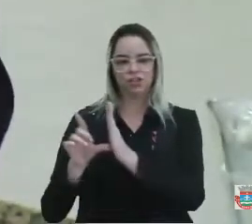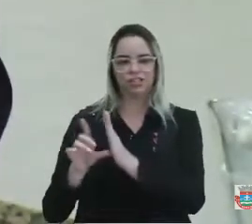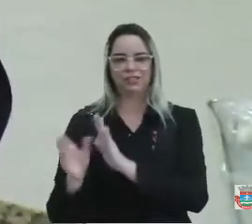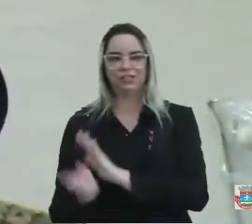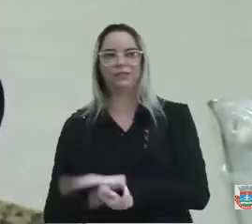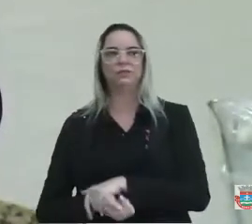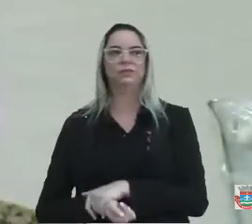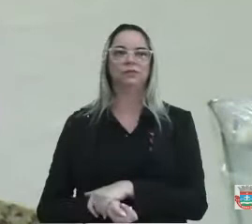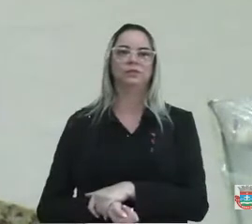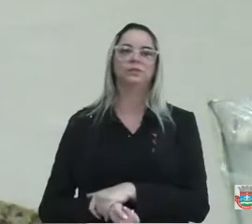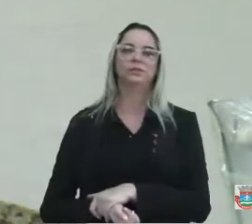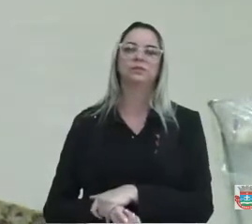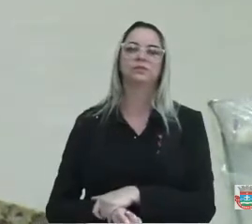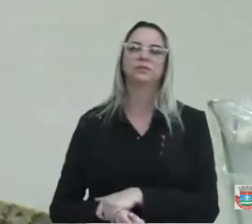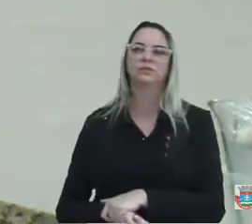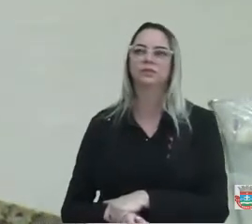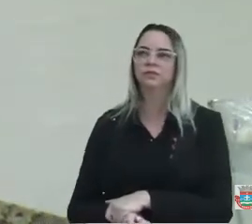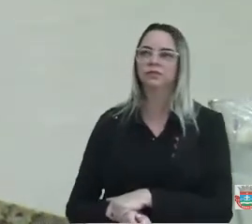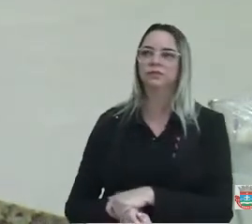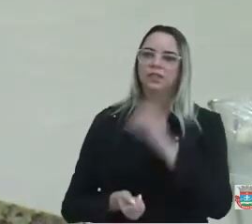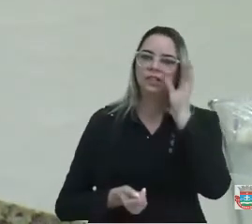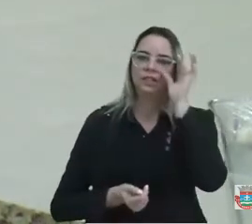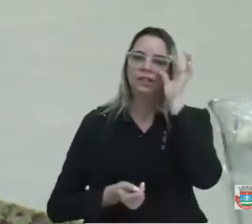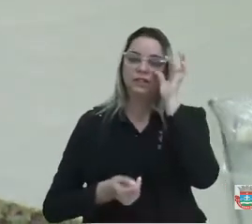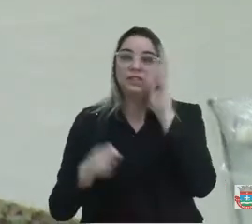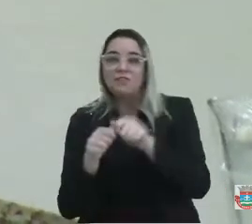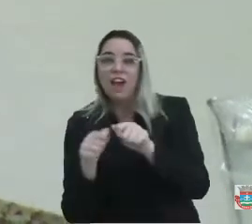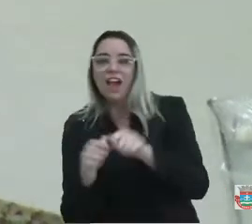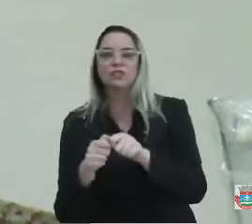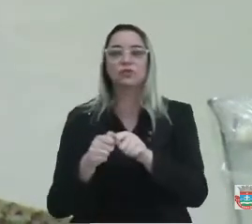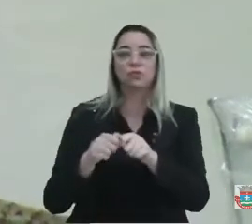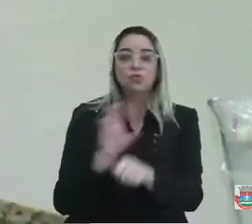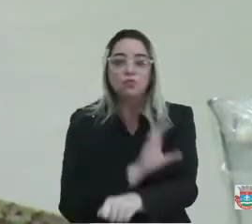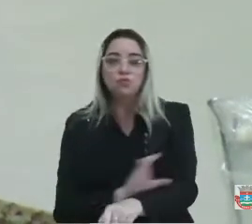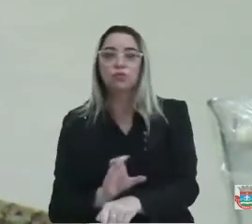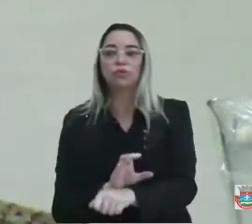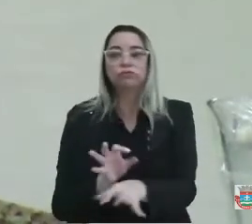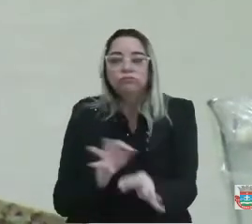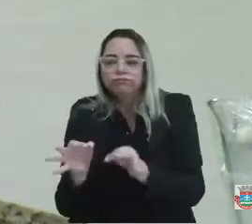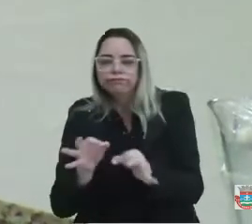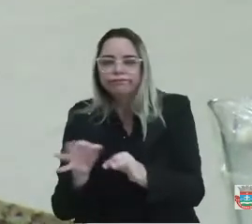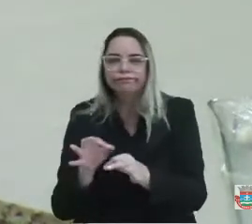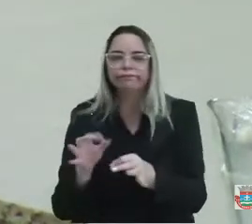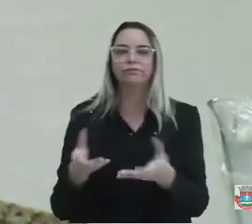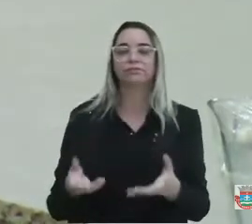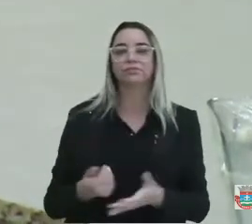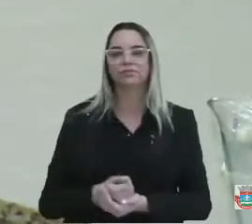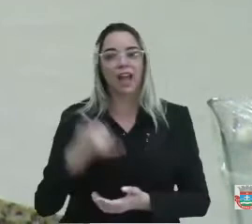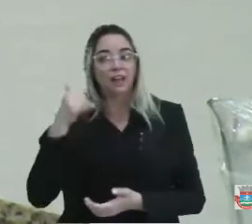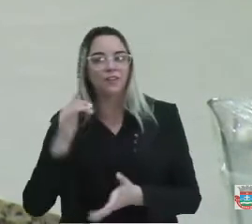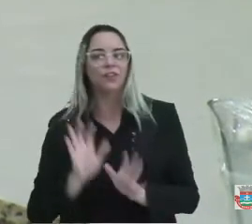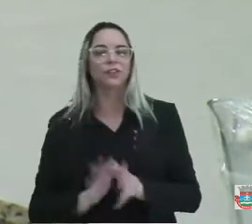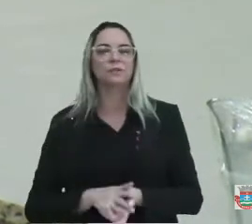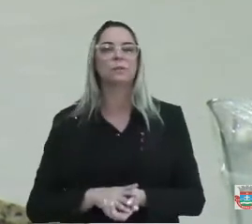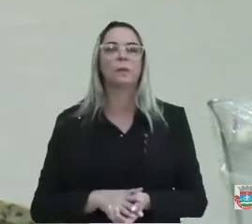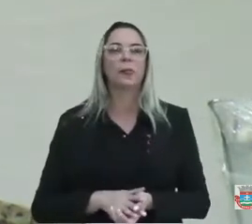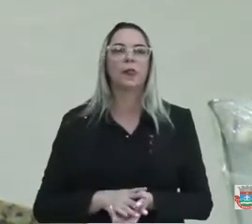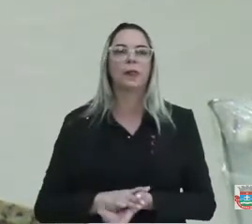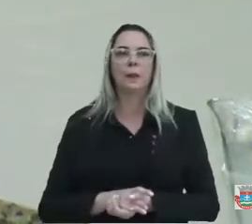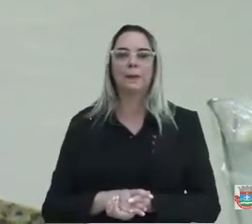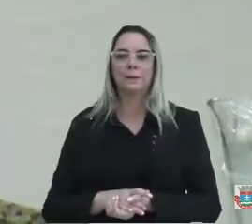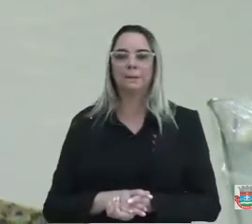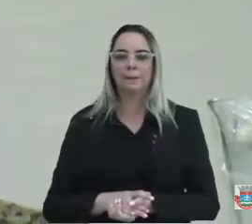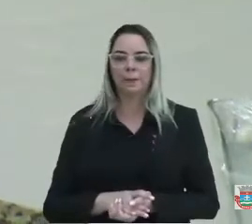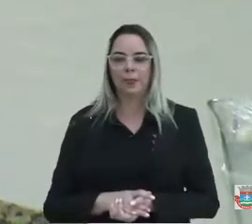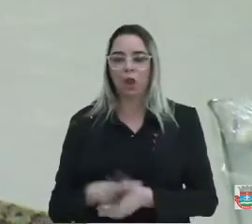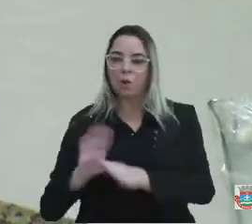Paulo dia de hoje, fazendo um curso para ajeitar iPhone. A Sandra Regina, que mora ali na rua do escritório de